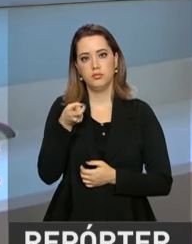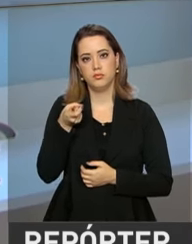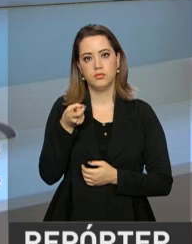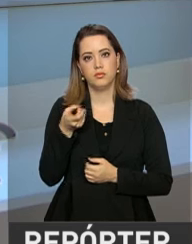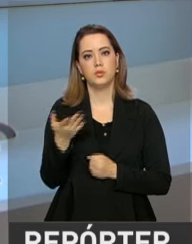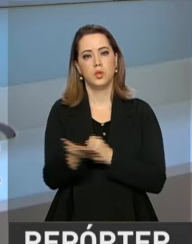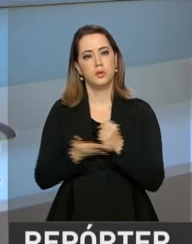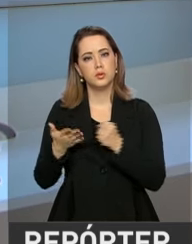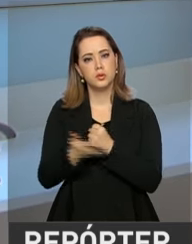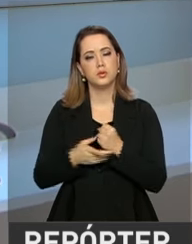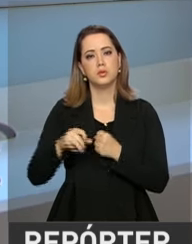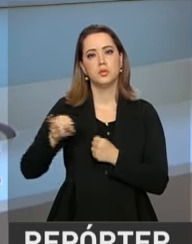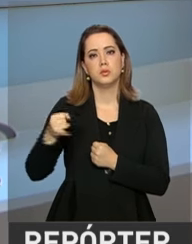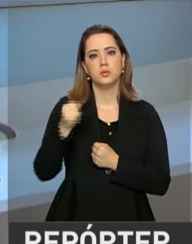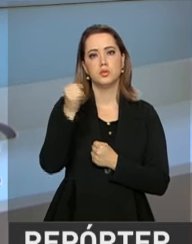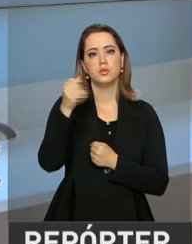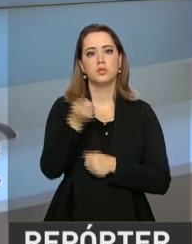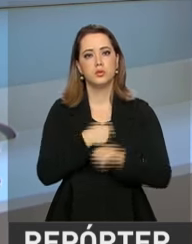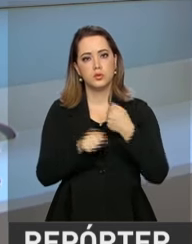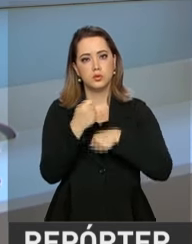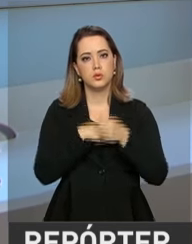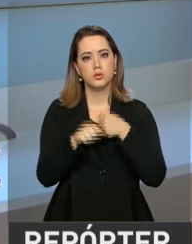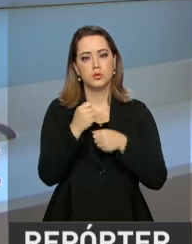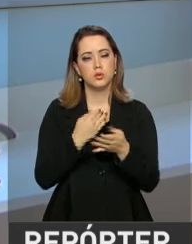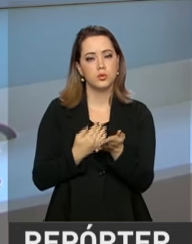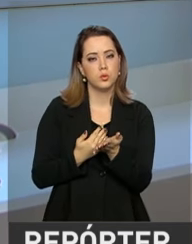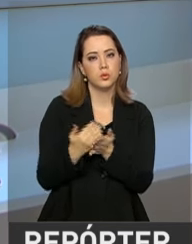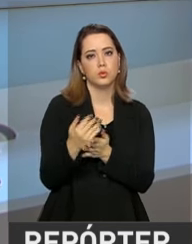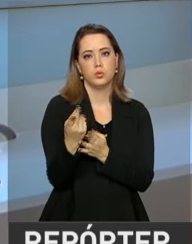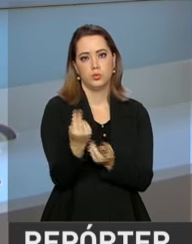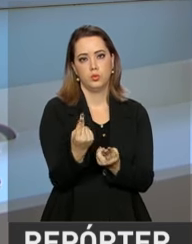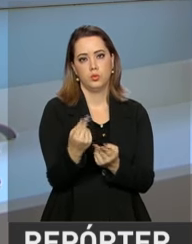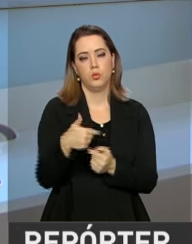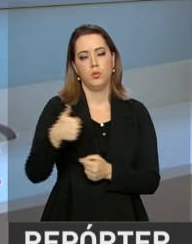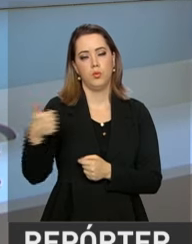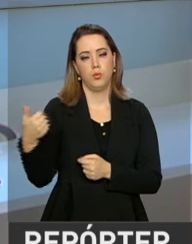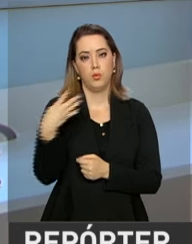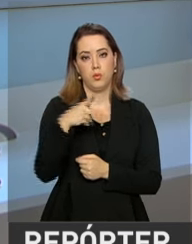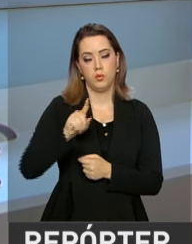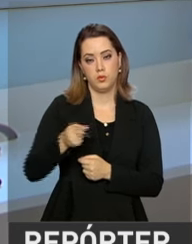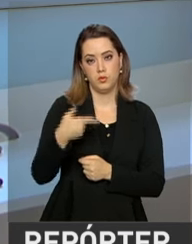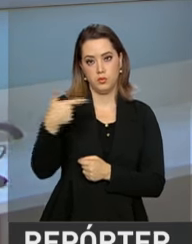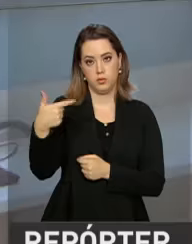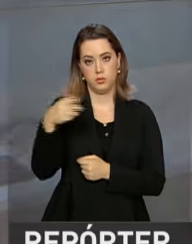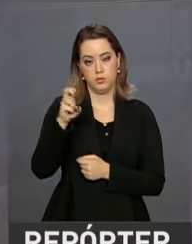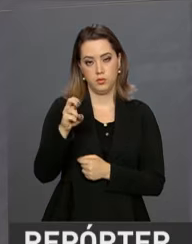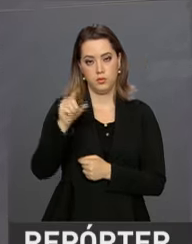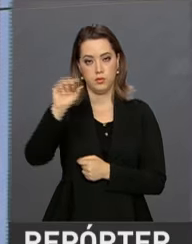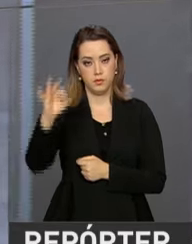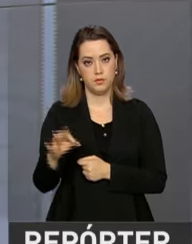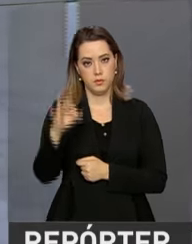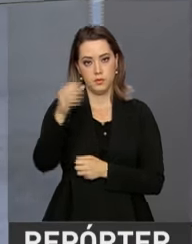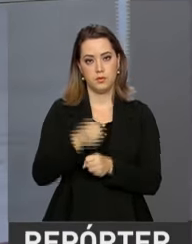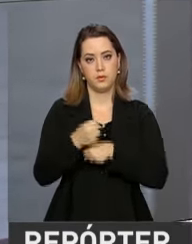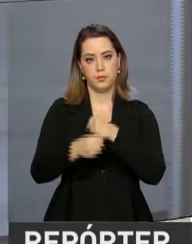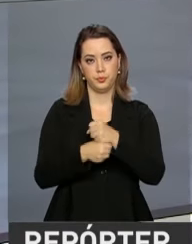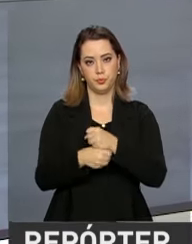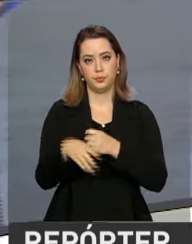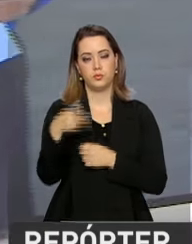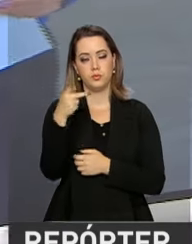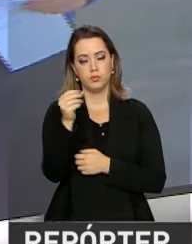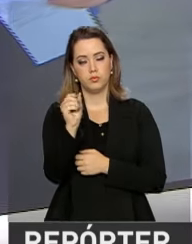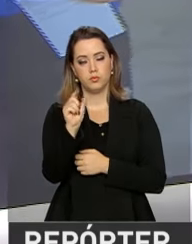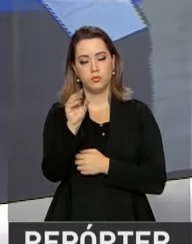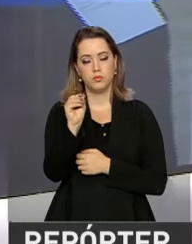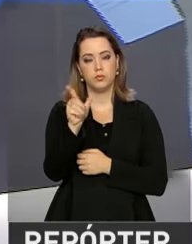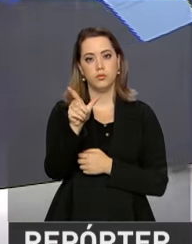da economia foi mantida em 14,25% ao ano. Vamos voltar a falar com Paola Deorte, que está no Palácio do Planalto.